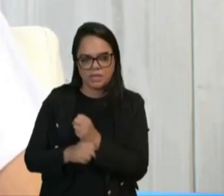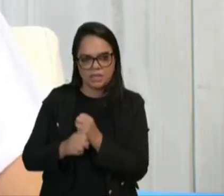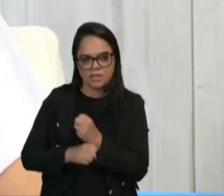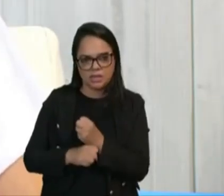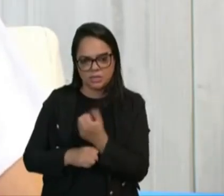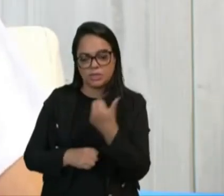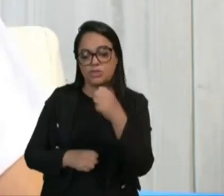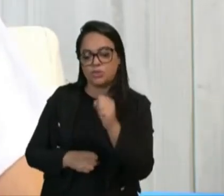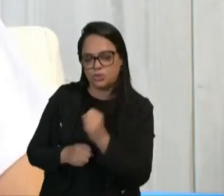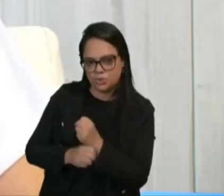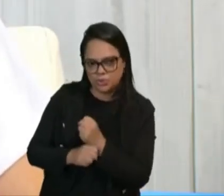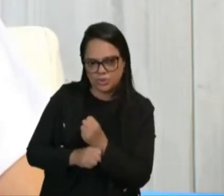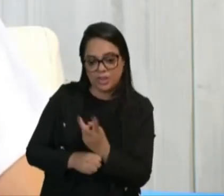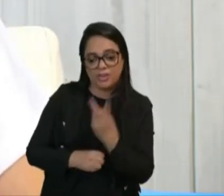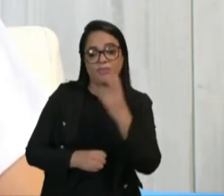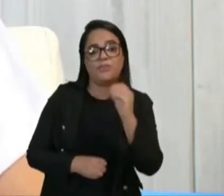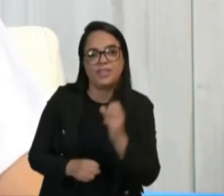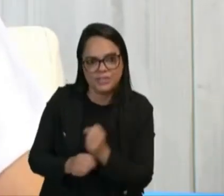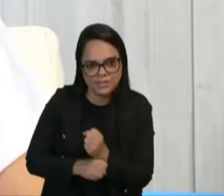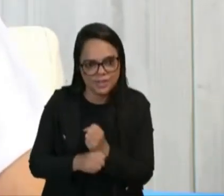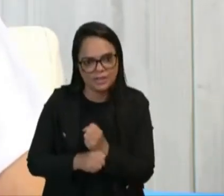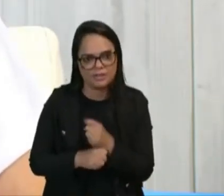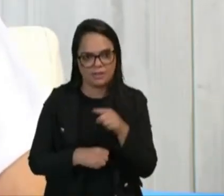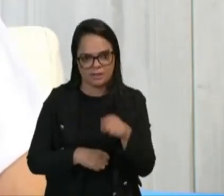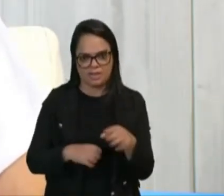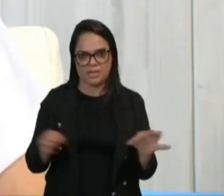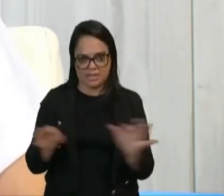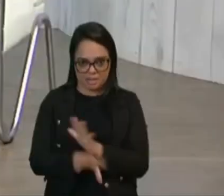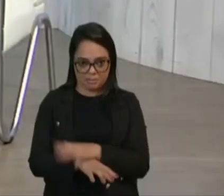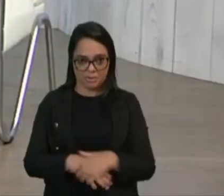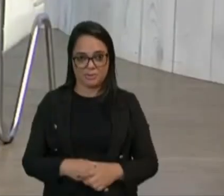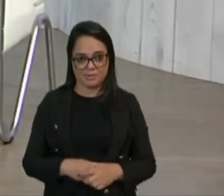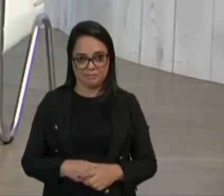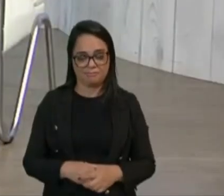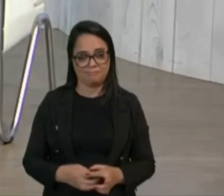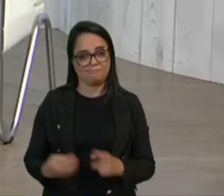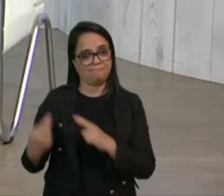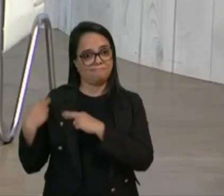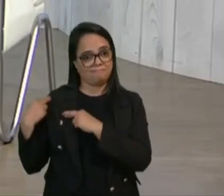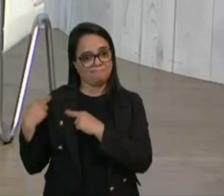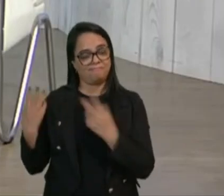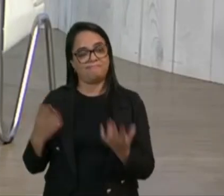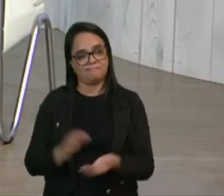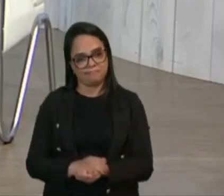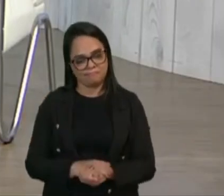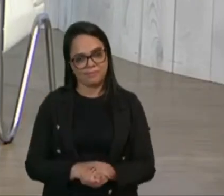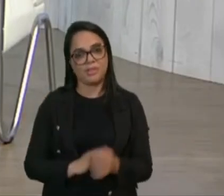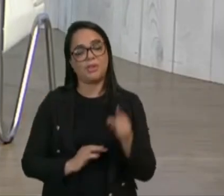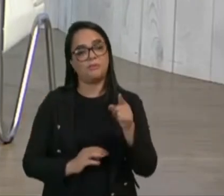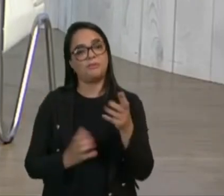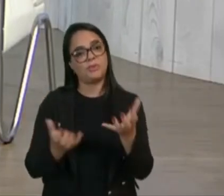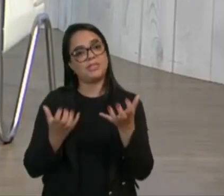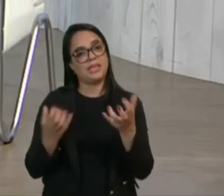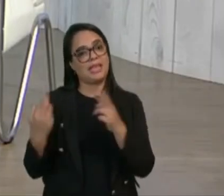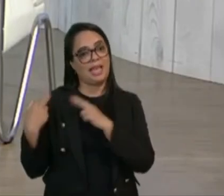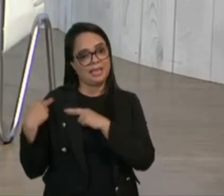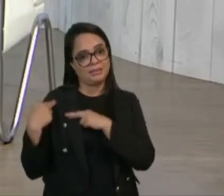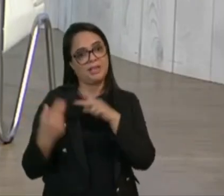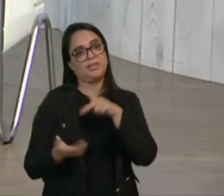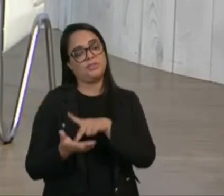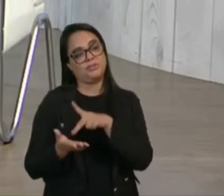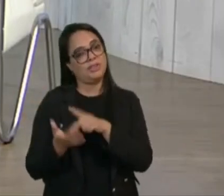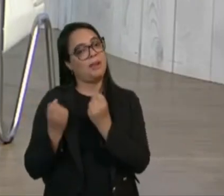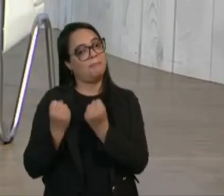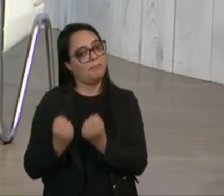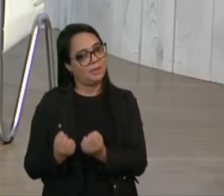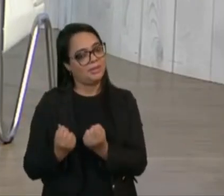você está preparado para isso? Né? É responsabilidade. Até onde vai, até onde você quer levar a sua responsabilidade